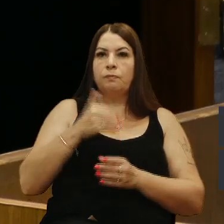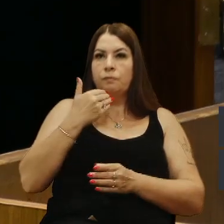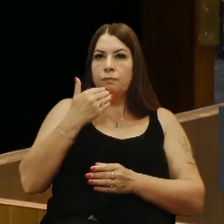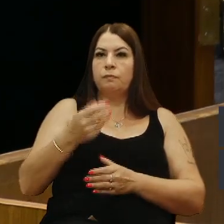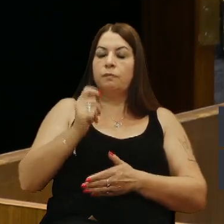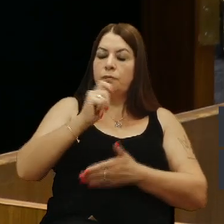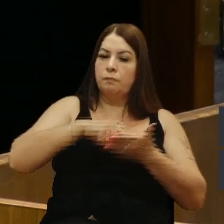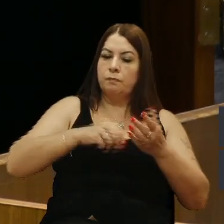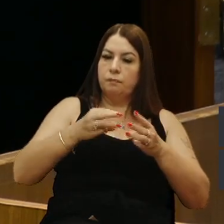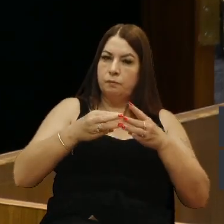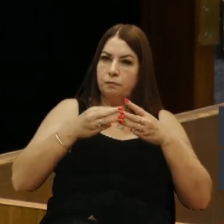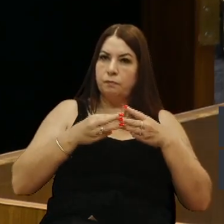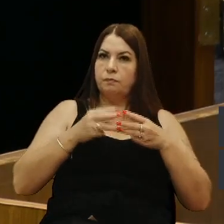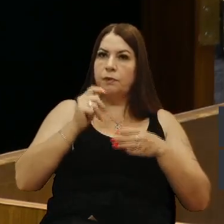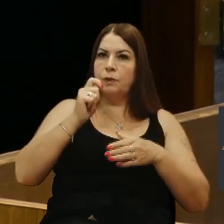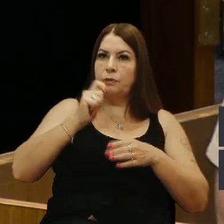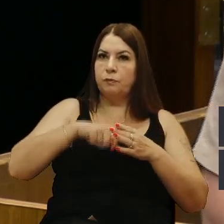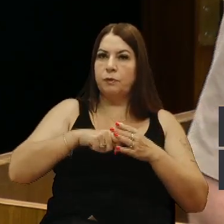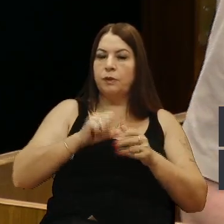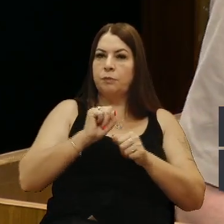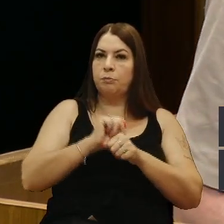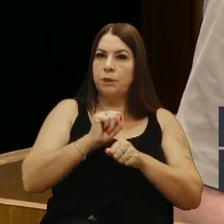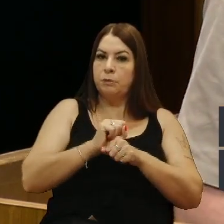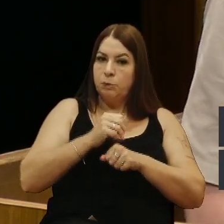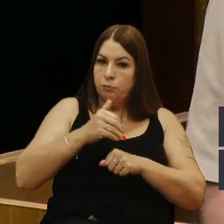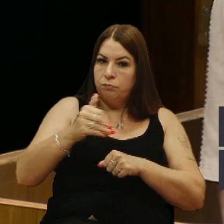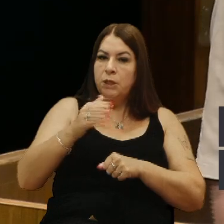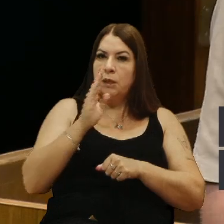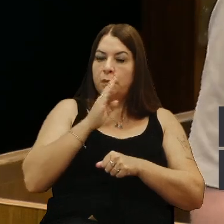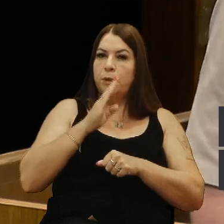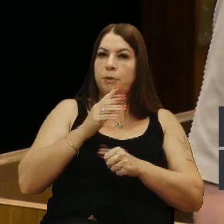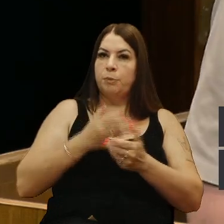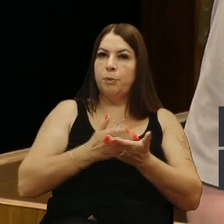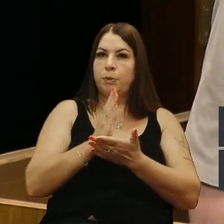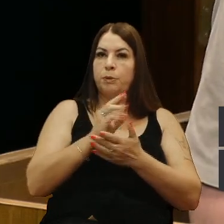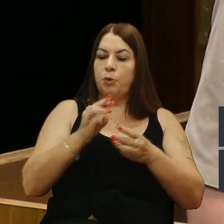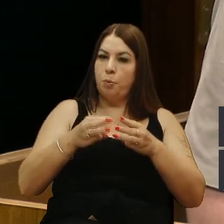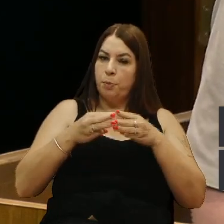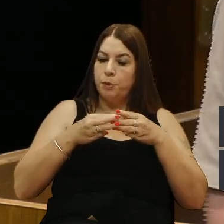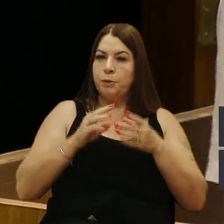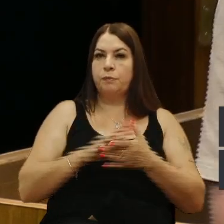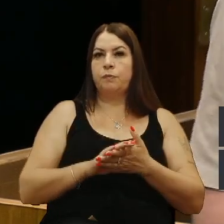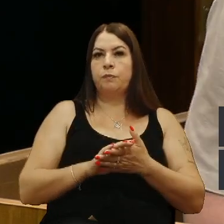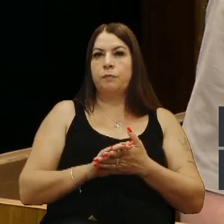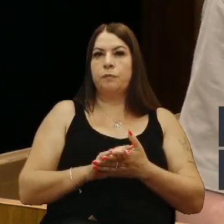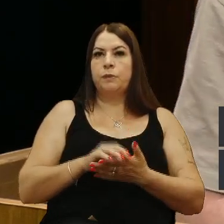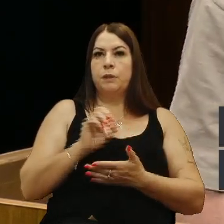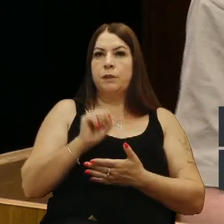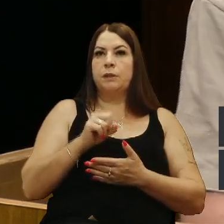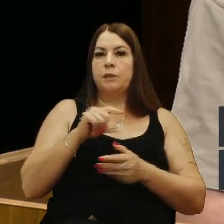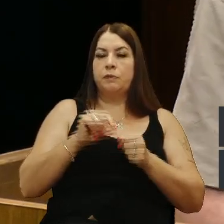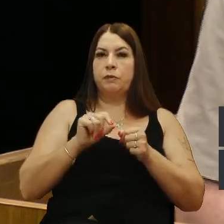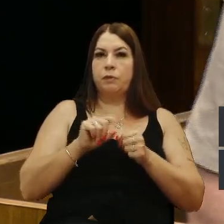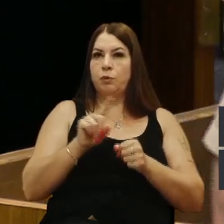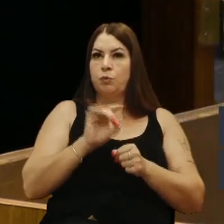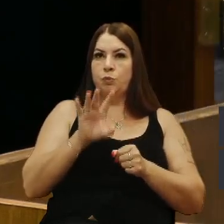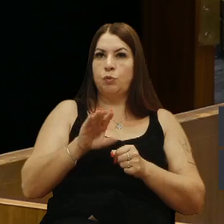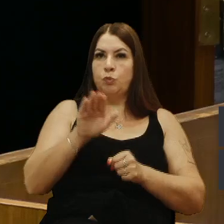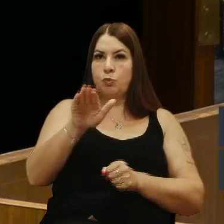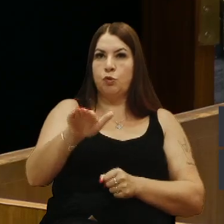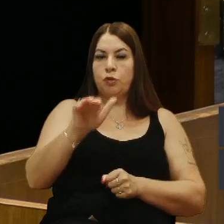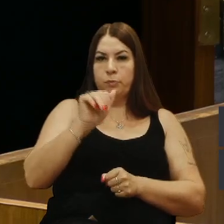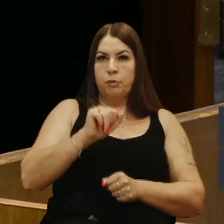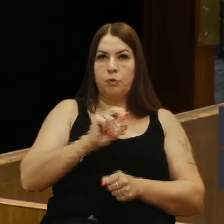assinei essa moção, votarei favorável, e esperamos que tão logo seja aprovada essa moção, que sim, seja feito não somente o